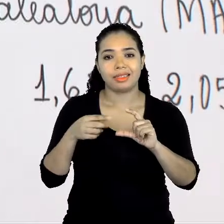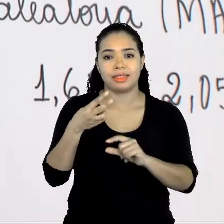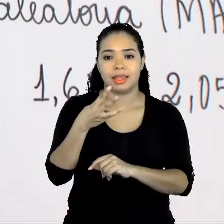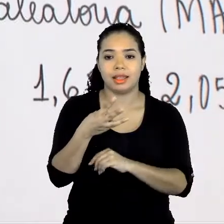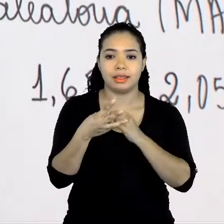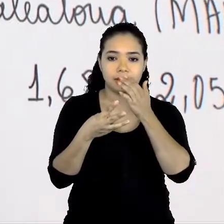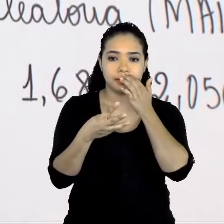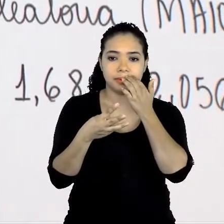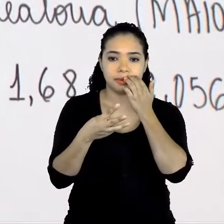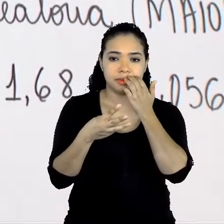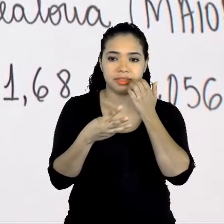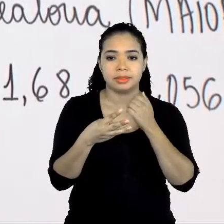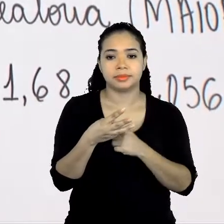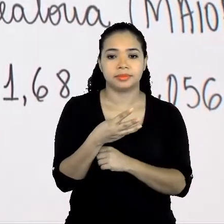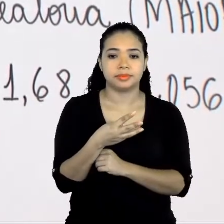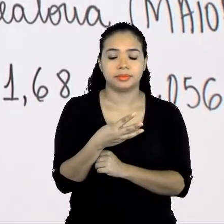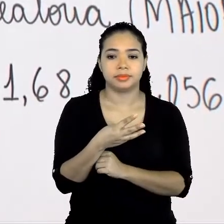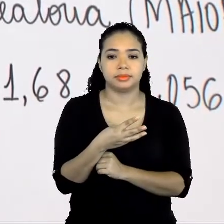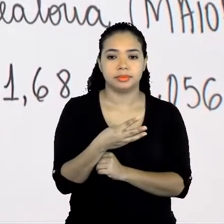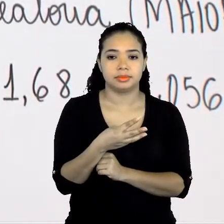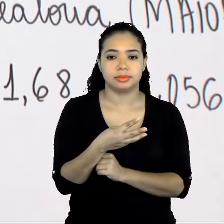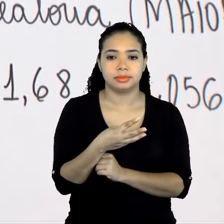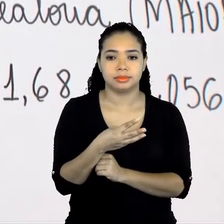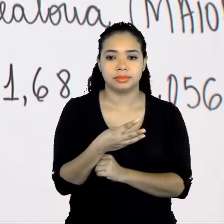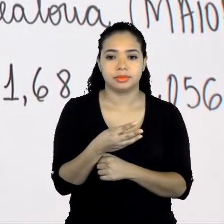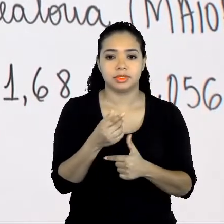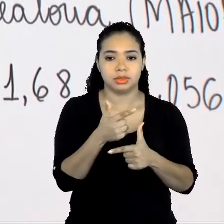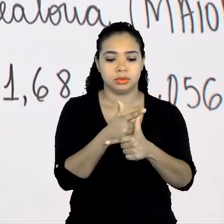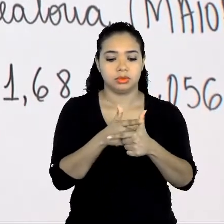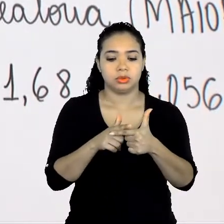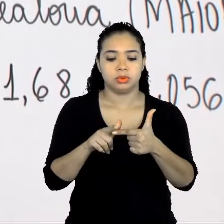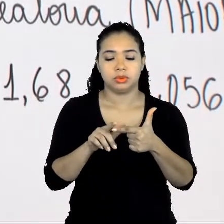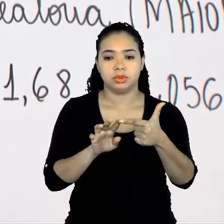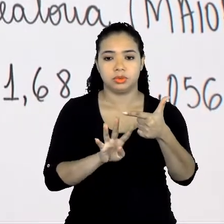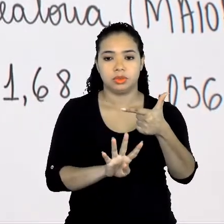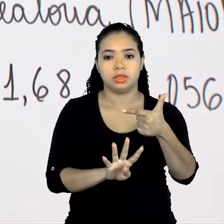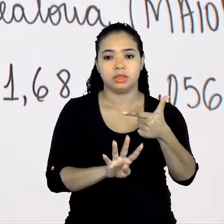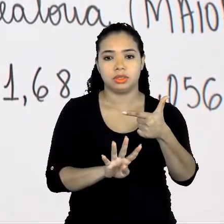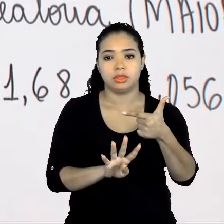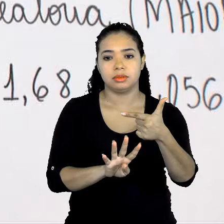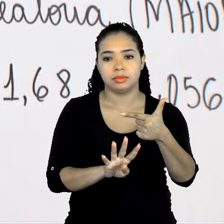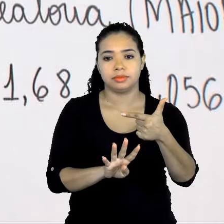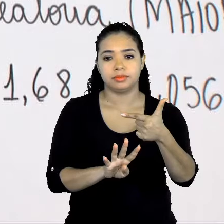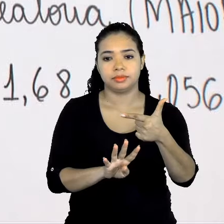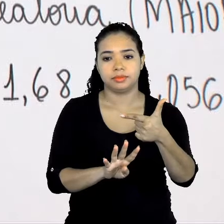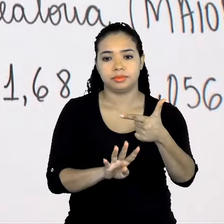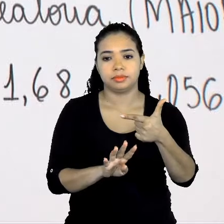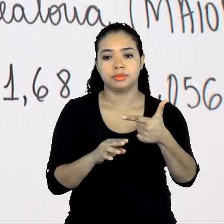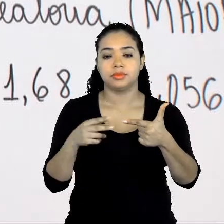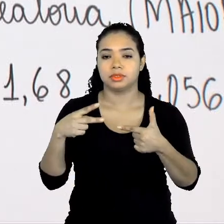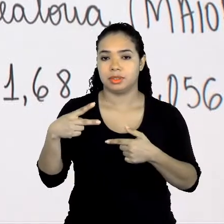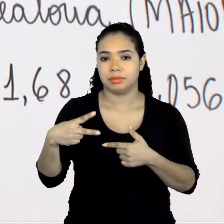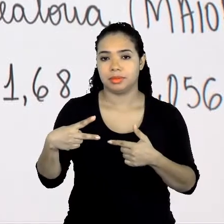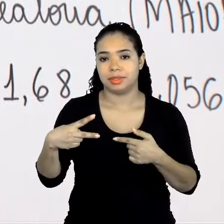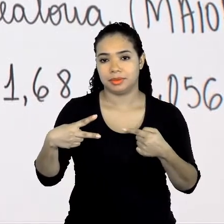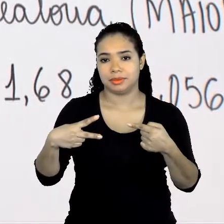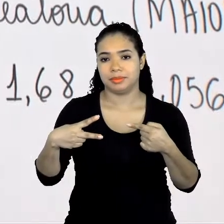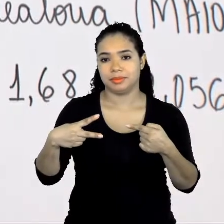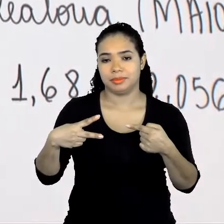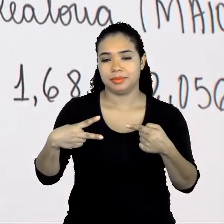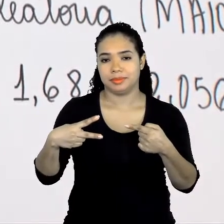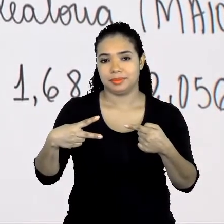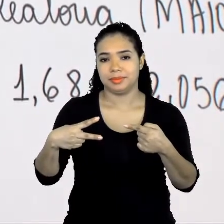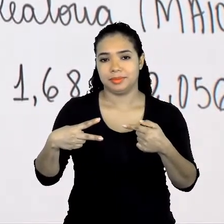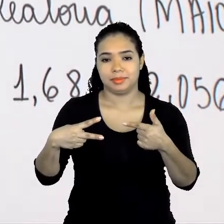turma? Então, quem é maior é 12 quartos. O 12 quartos é maior. Ó, a boquinha de jacaré porque ele é